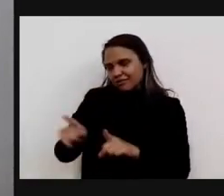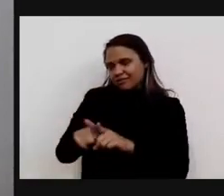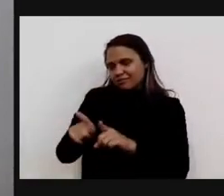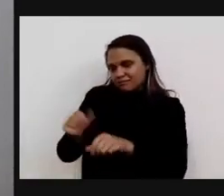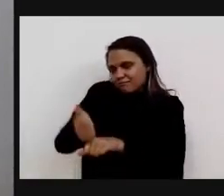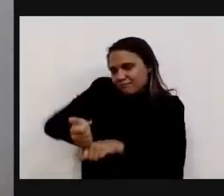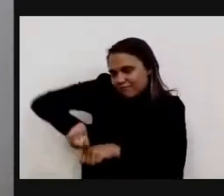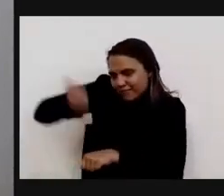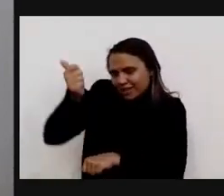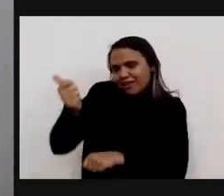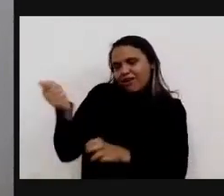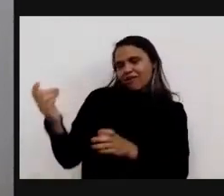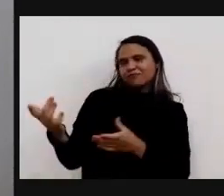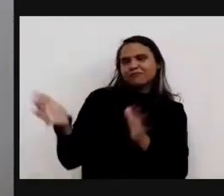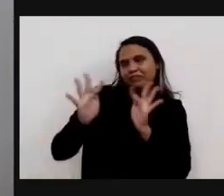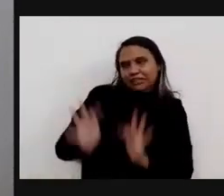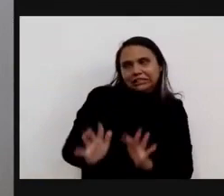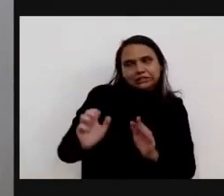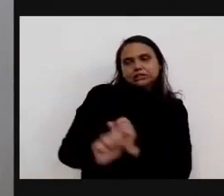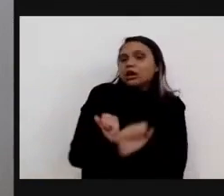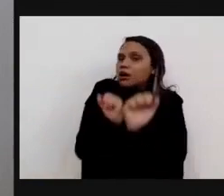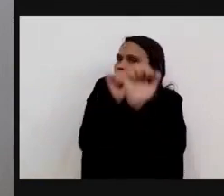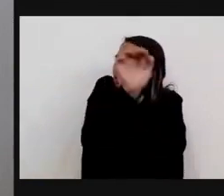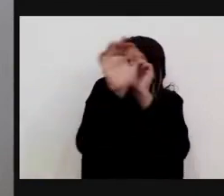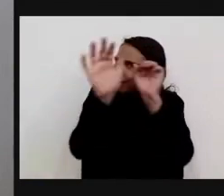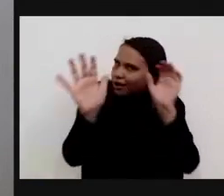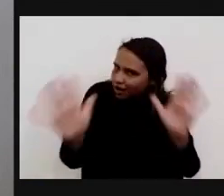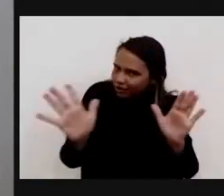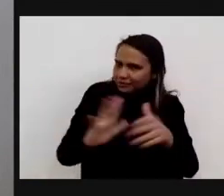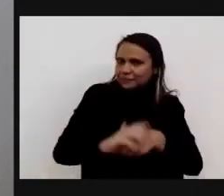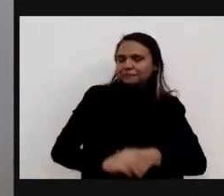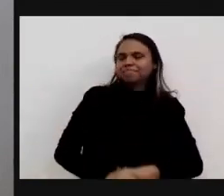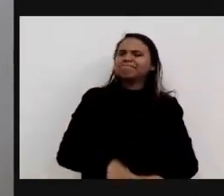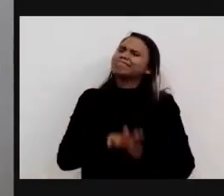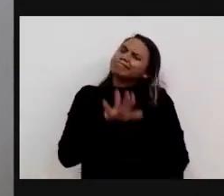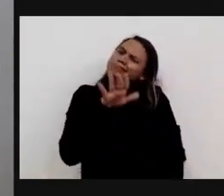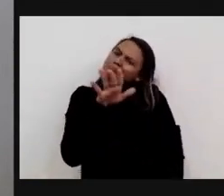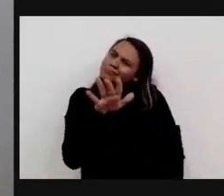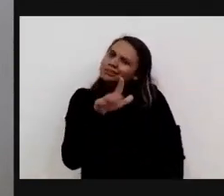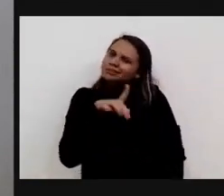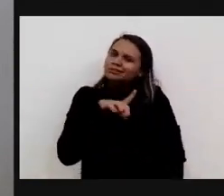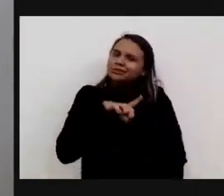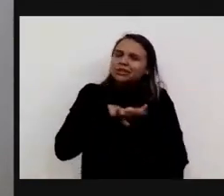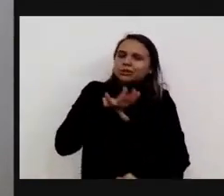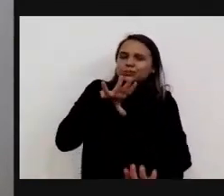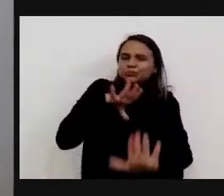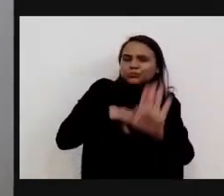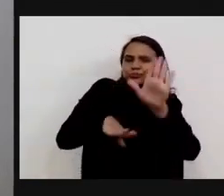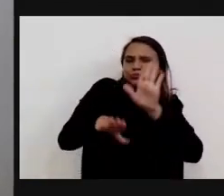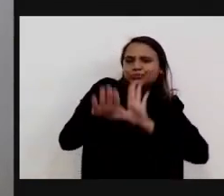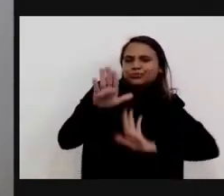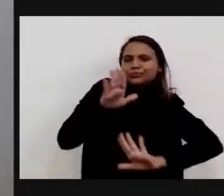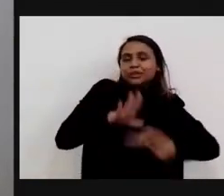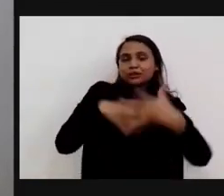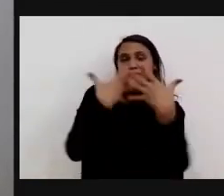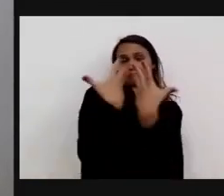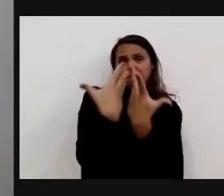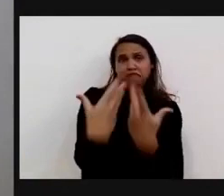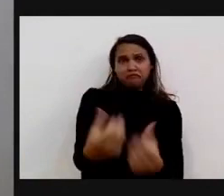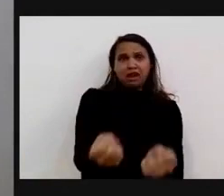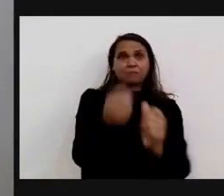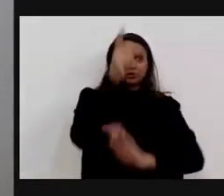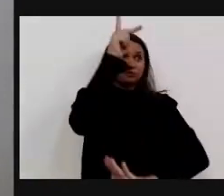que quando a gente está feliz a vida é melhor mas eu tenho um cuidado com essa coisa de vamos fazer